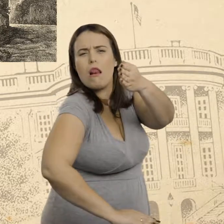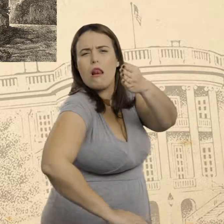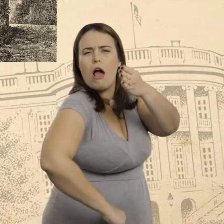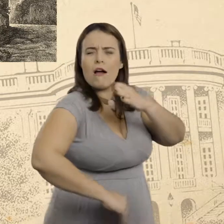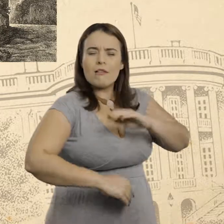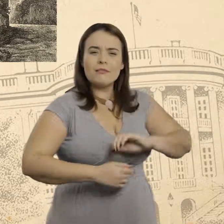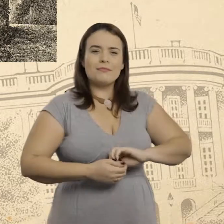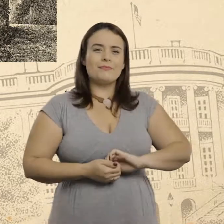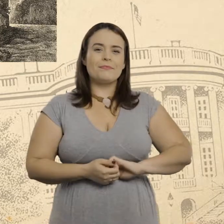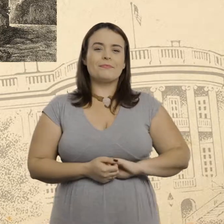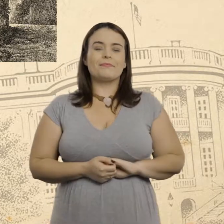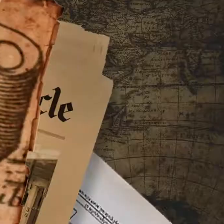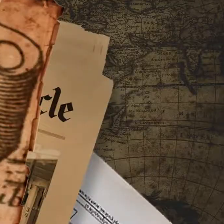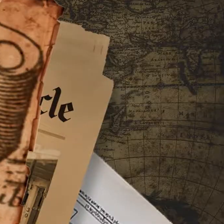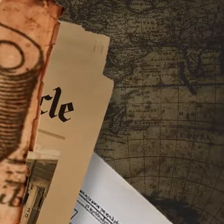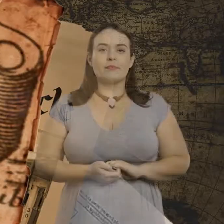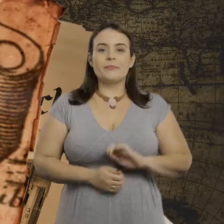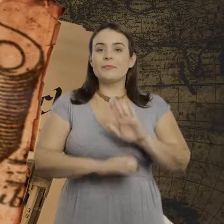caiu inteirinha no rio.